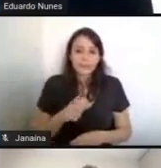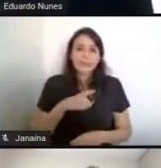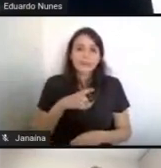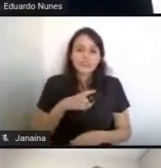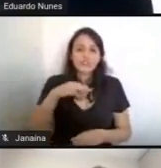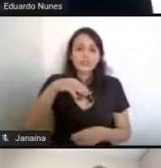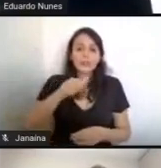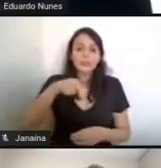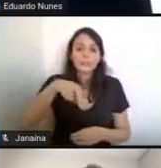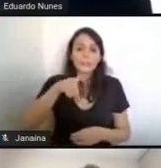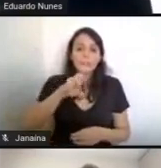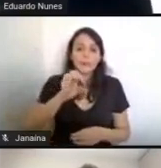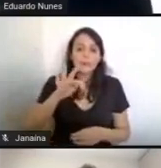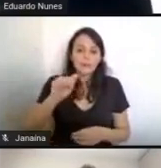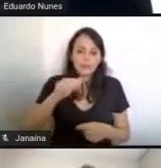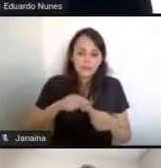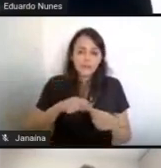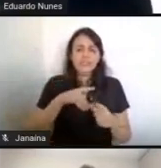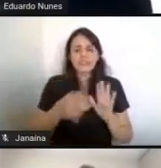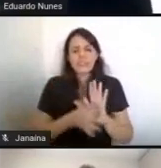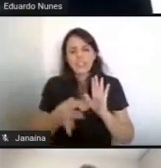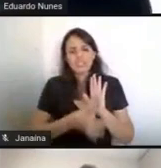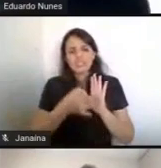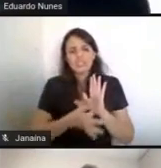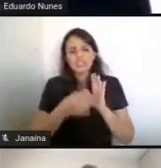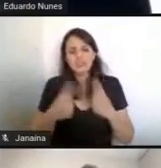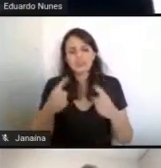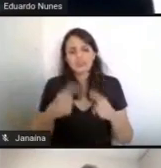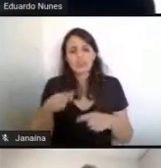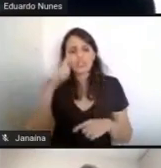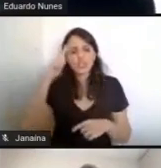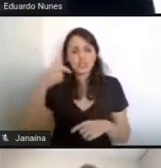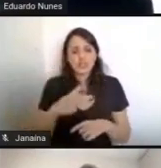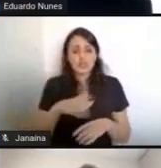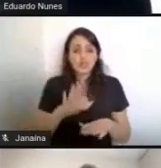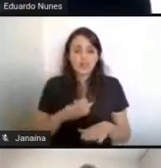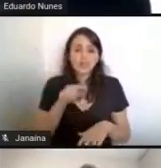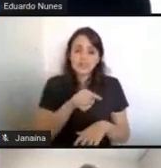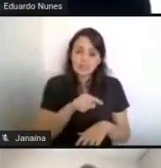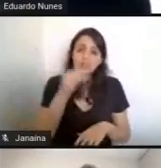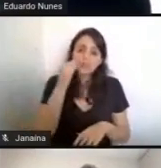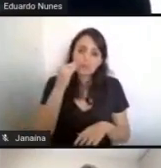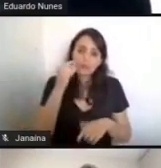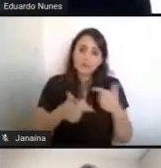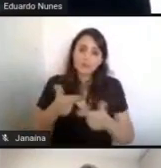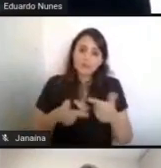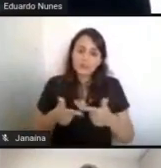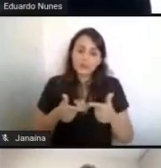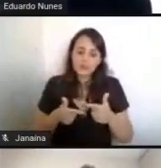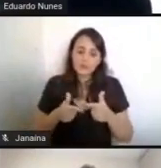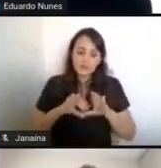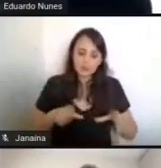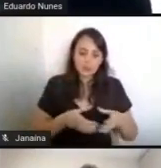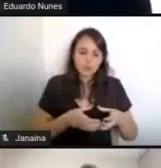Mandetta, que com várias críticas que foram feitas, né, à gestão dele, ainda era um ministro que trabalhava com um suporte técnico muito